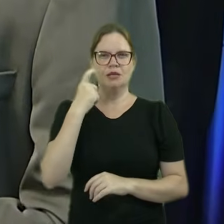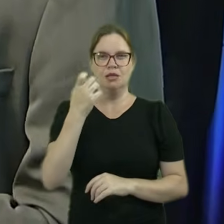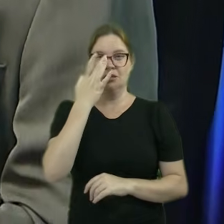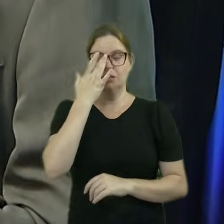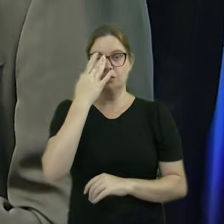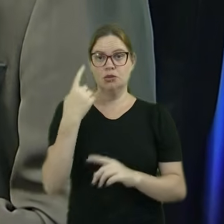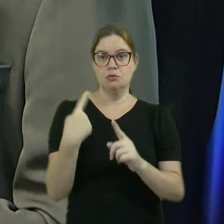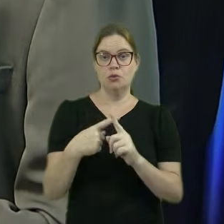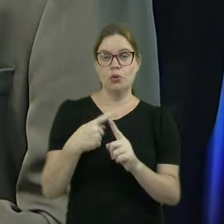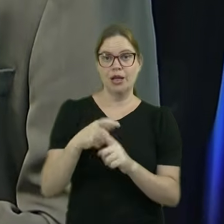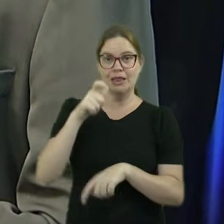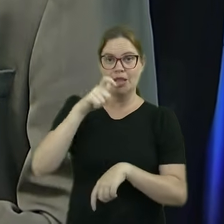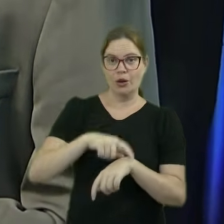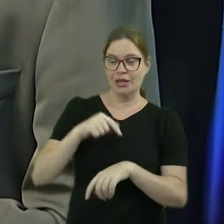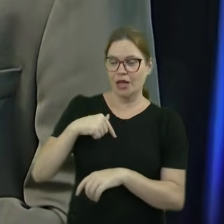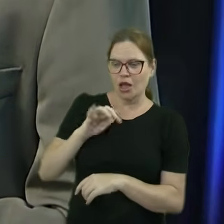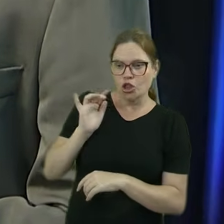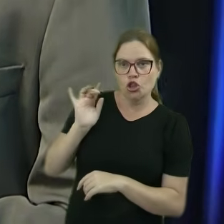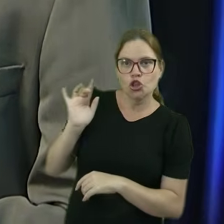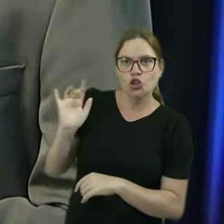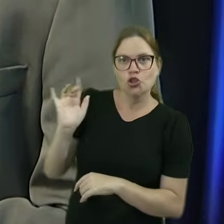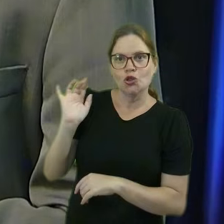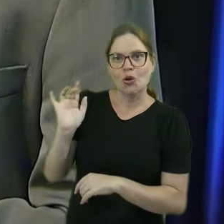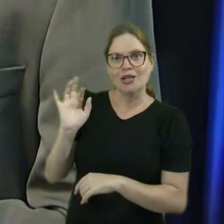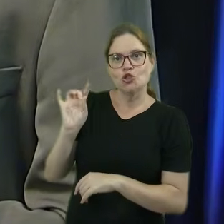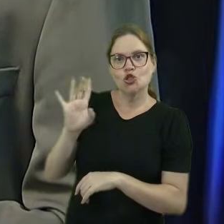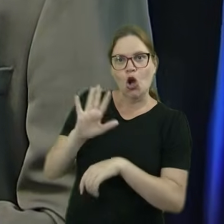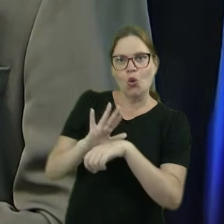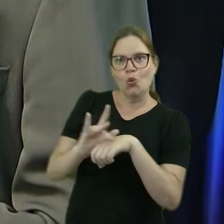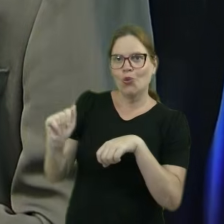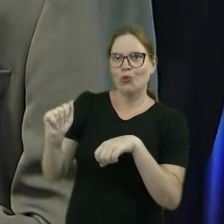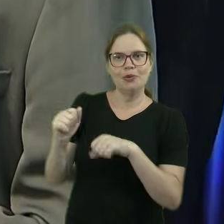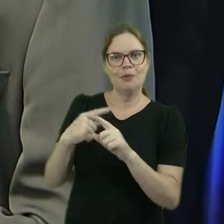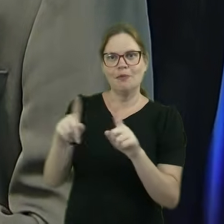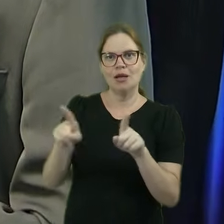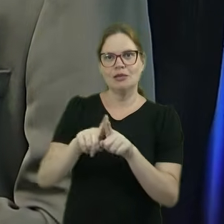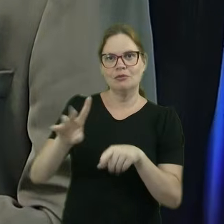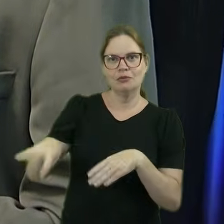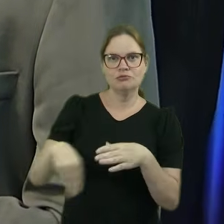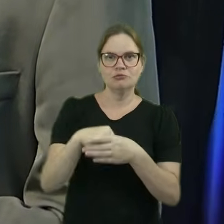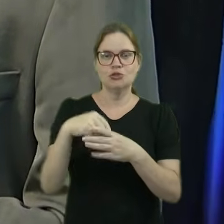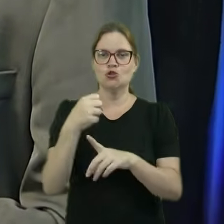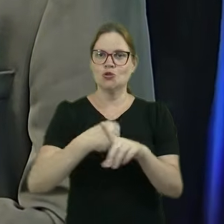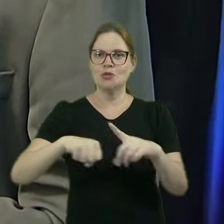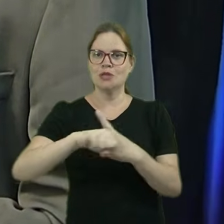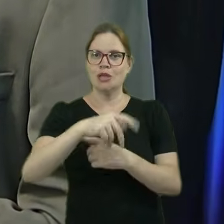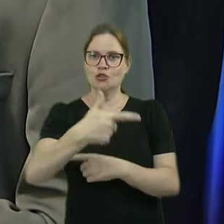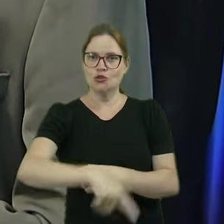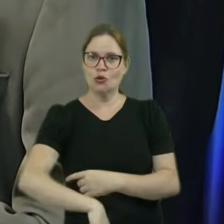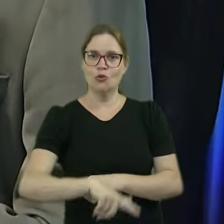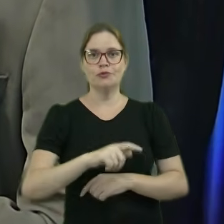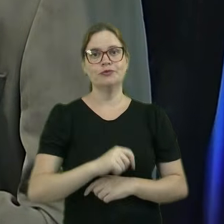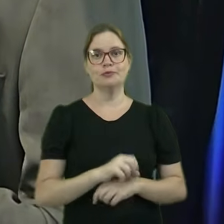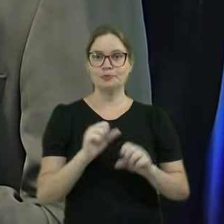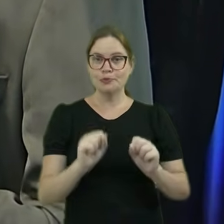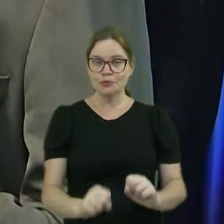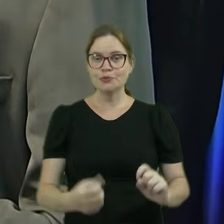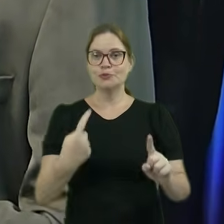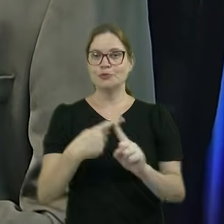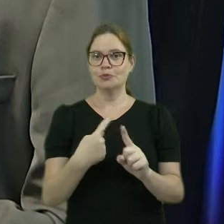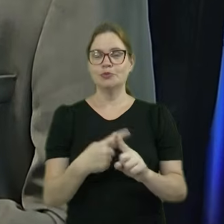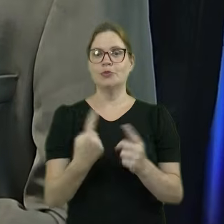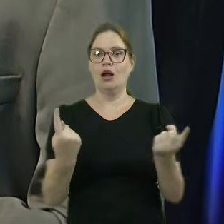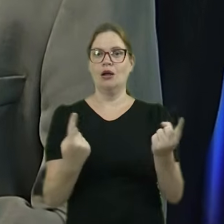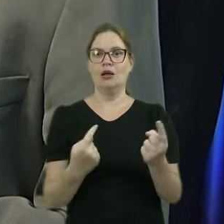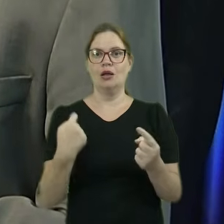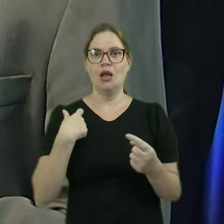o tocar em Jesus não apenas a curou, mas a reintegrou, né, à sociedade, transpondo